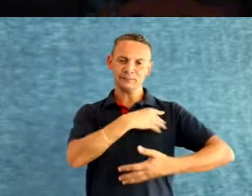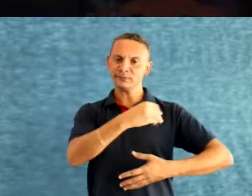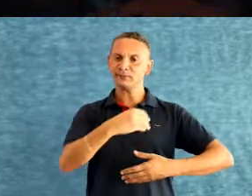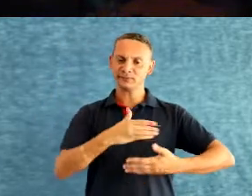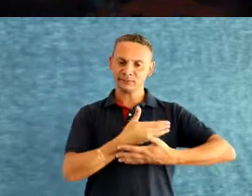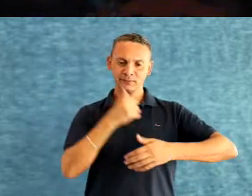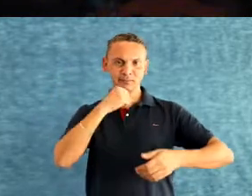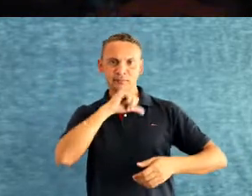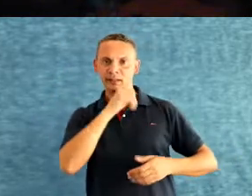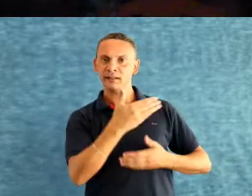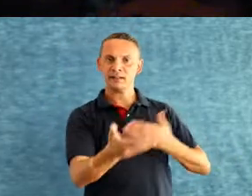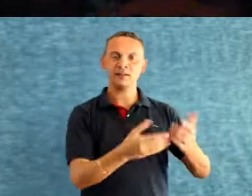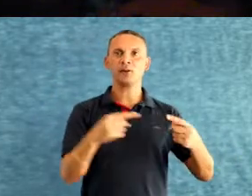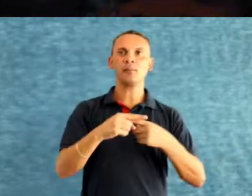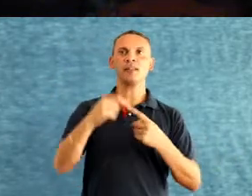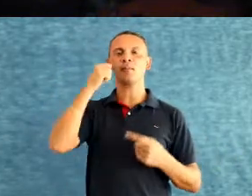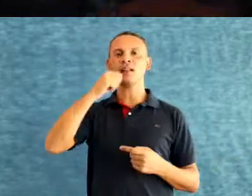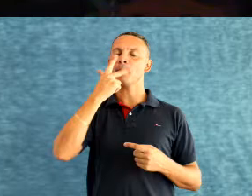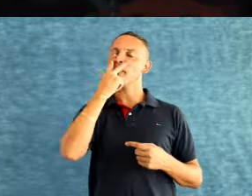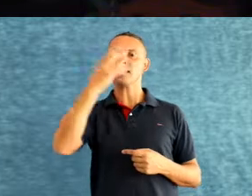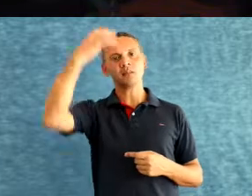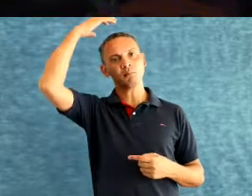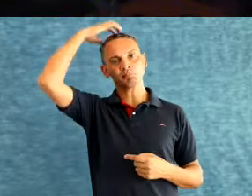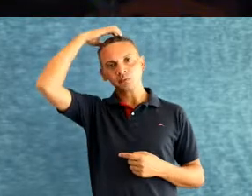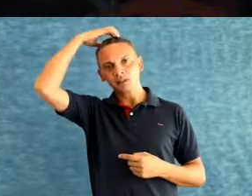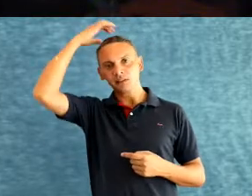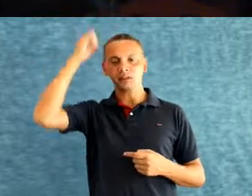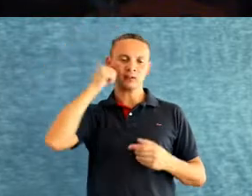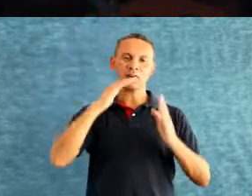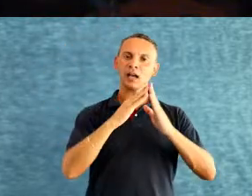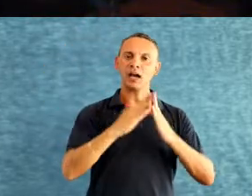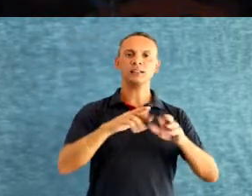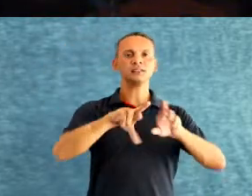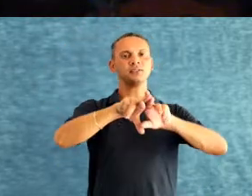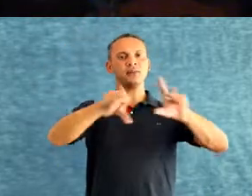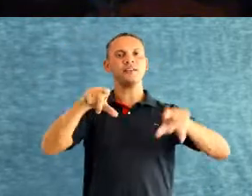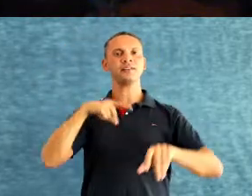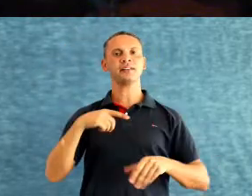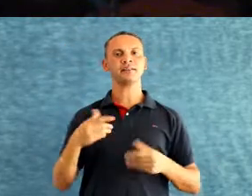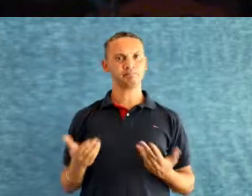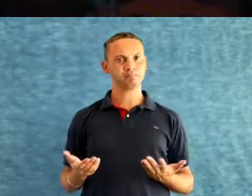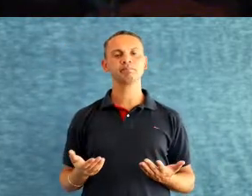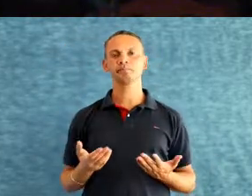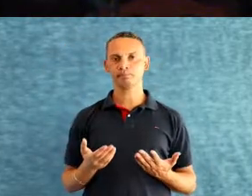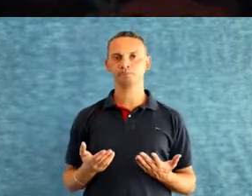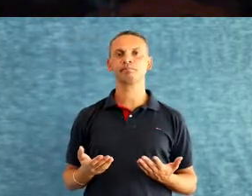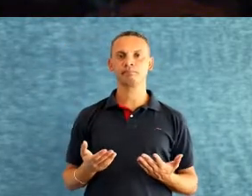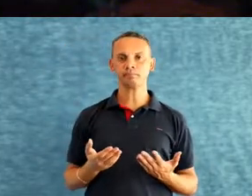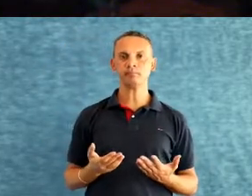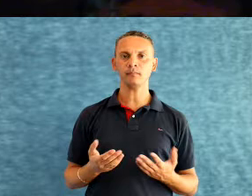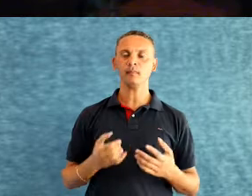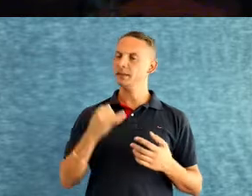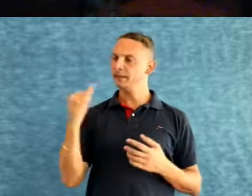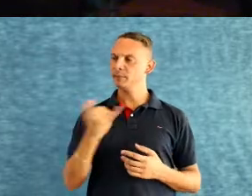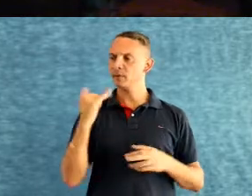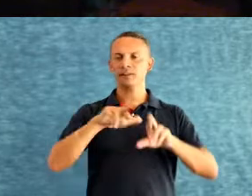do lar, isso é outra história. A mística feminina, toda uma mística da mulher em torno do lar e